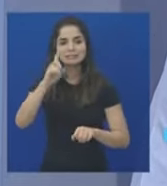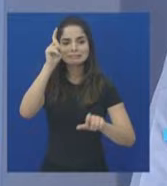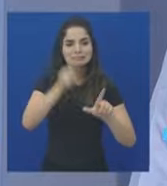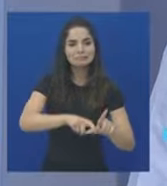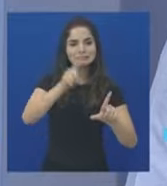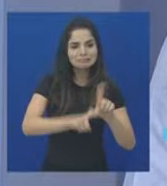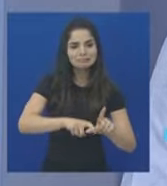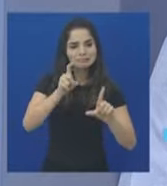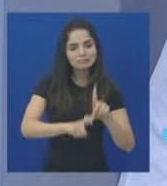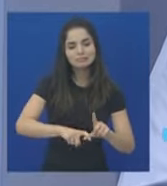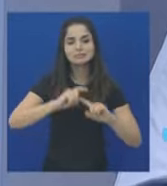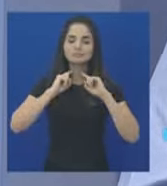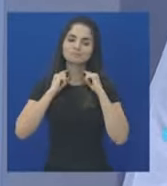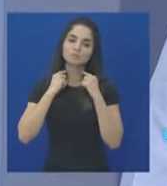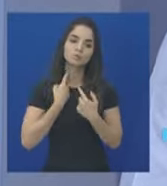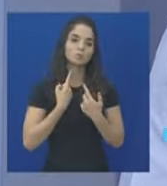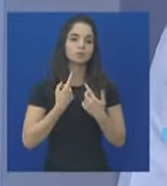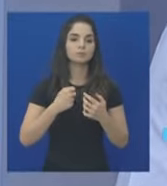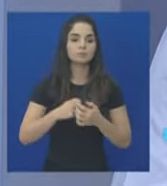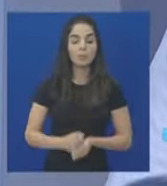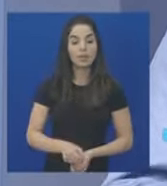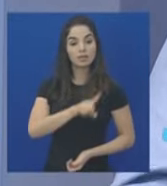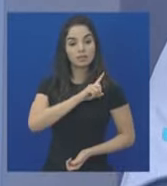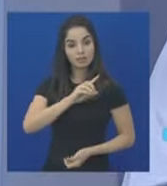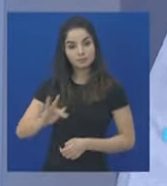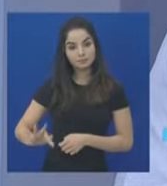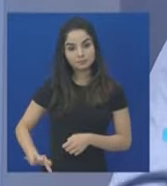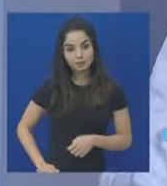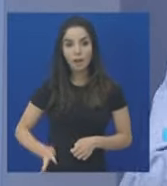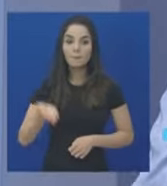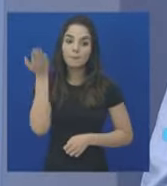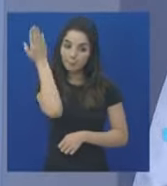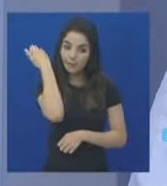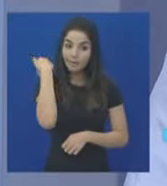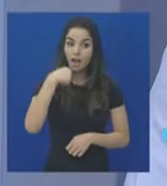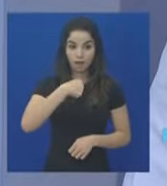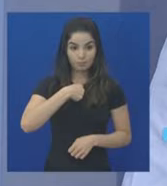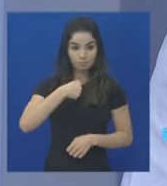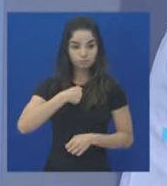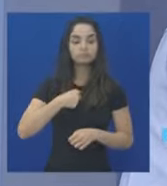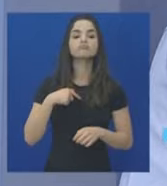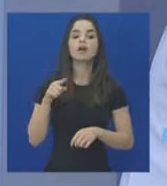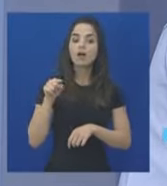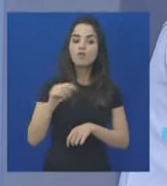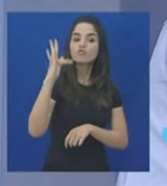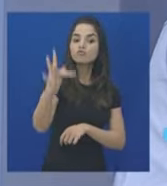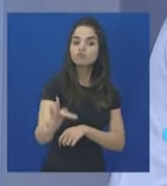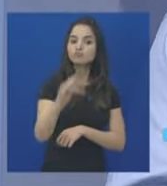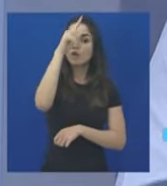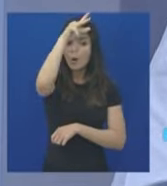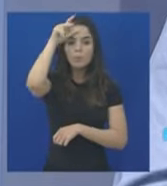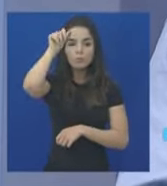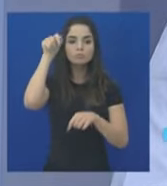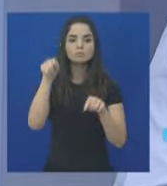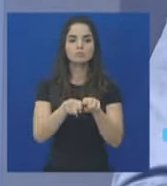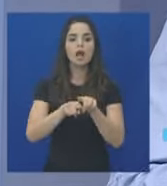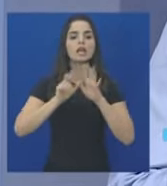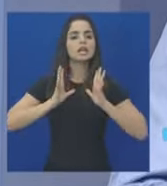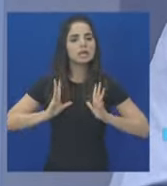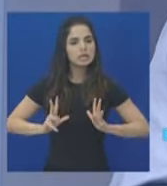ficha suja. Então, como deputado federal que fui e como prefeito que vou ser, como prefeito, vou